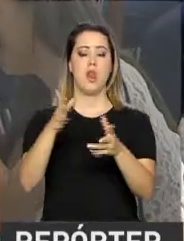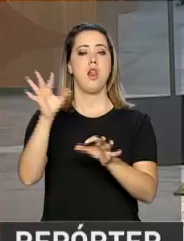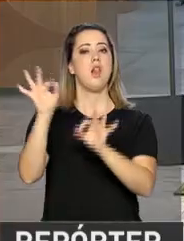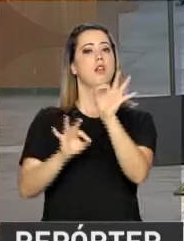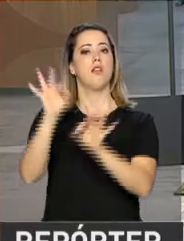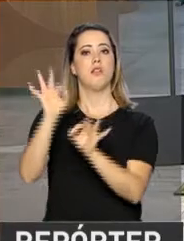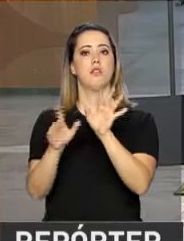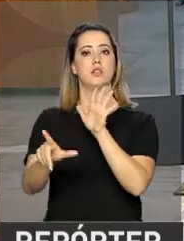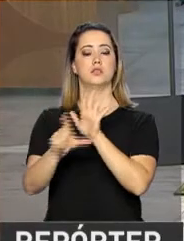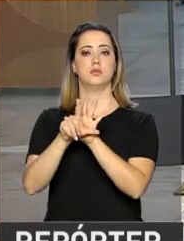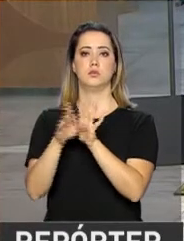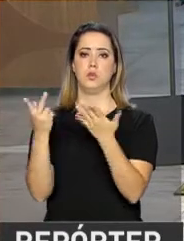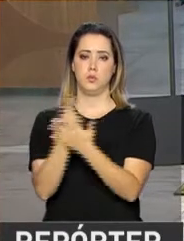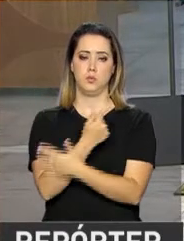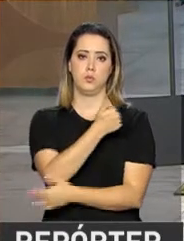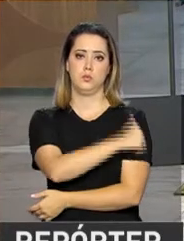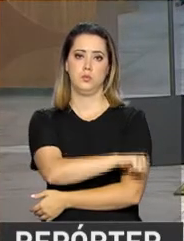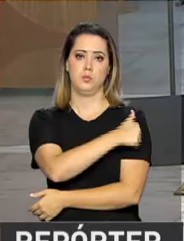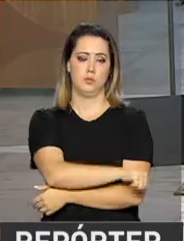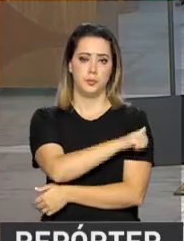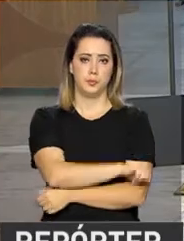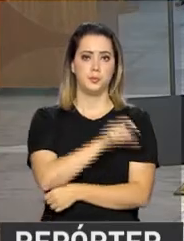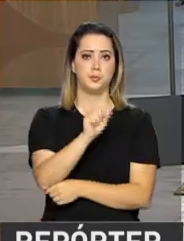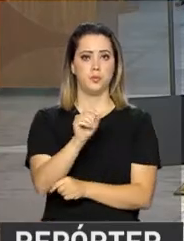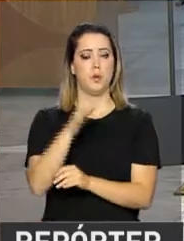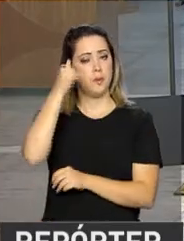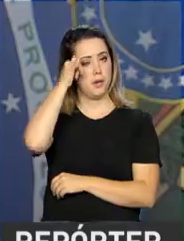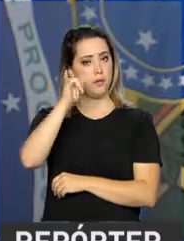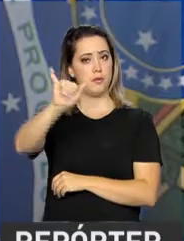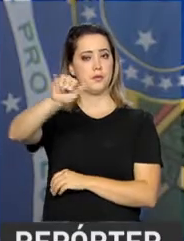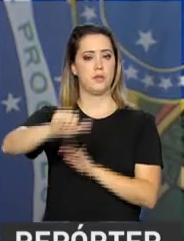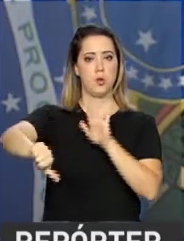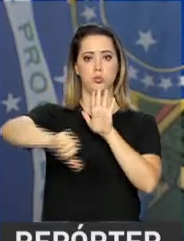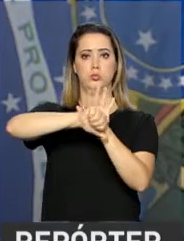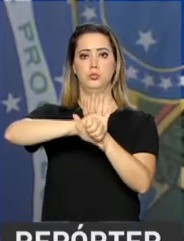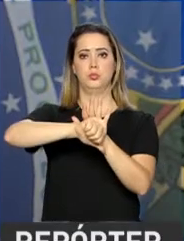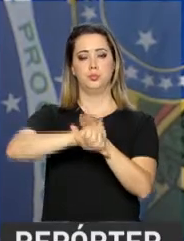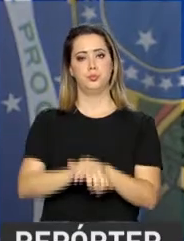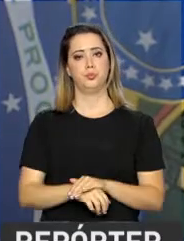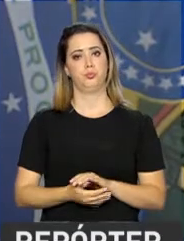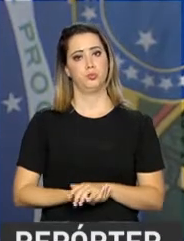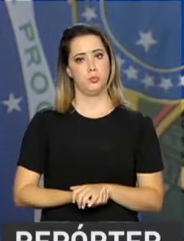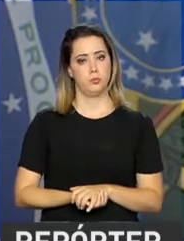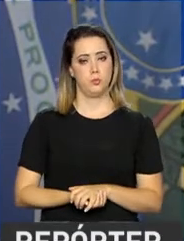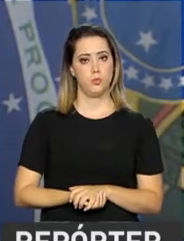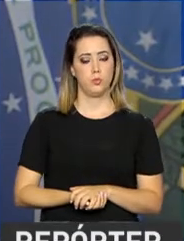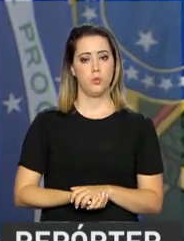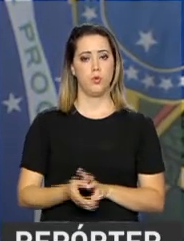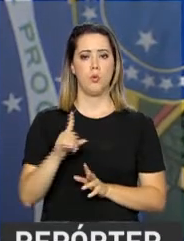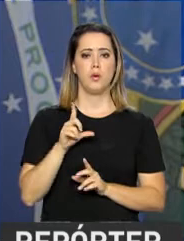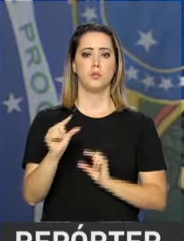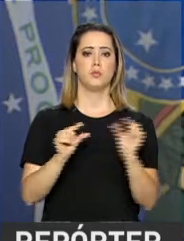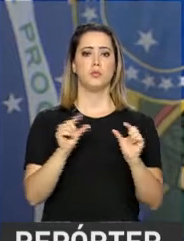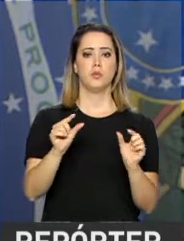como a que está sendo colocado em prática no rio de janeiro para combater a criminalidade no estado não são poucas